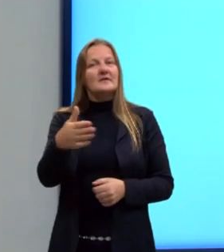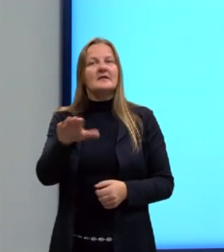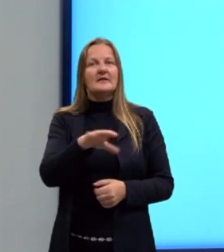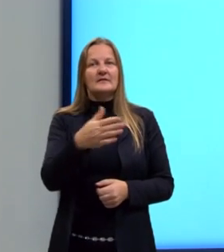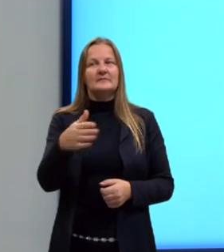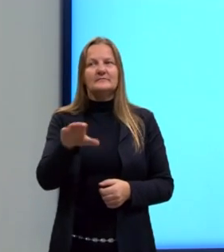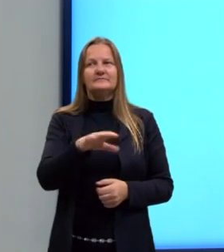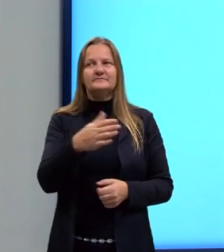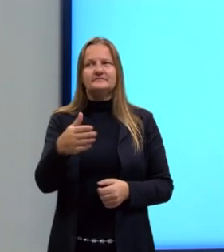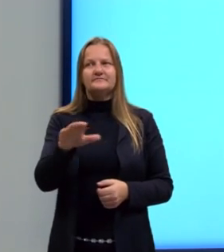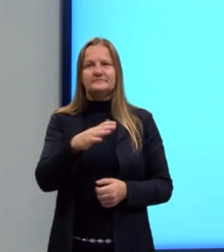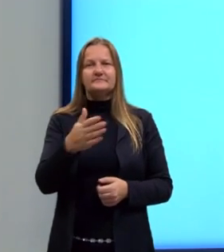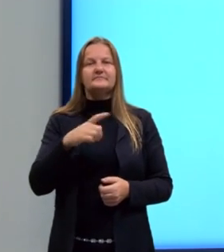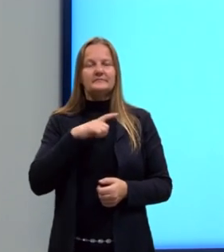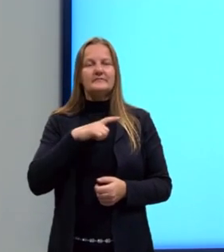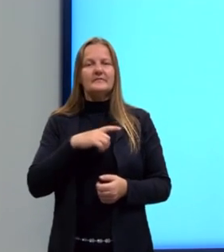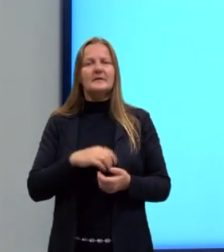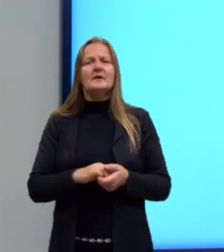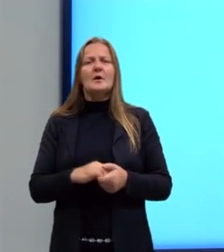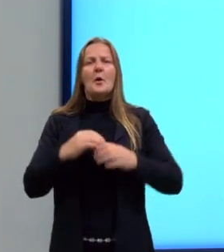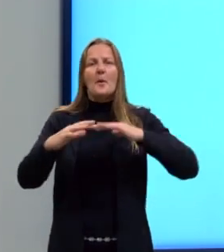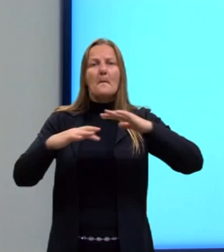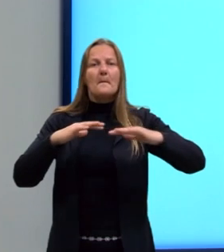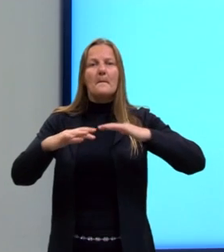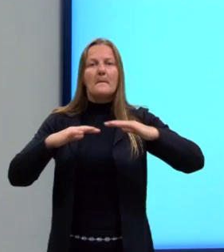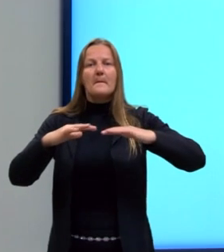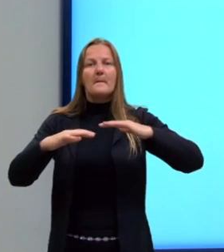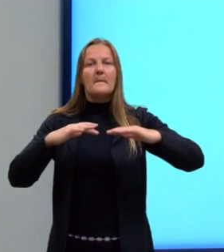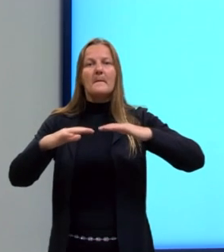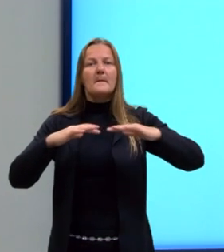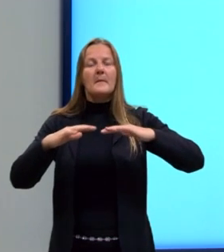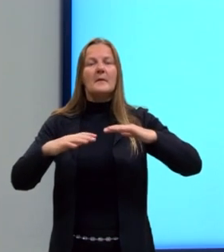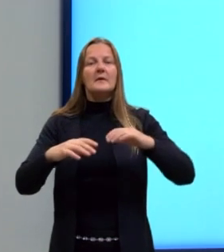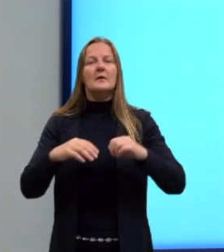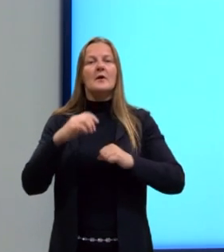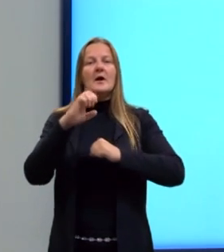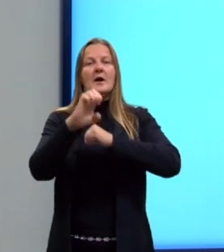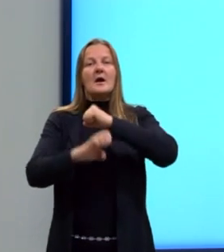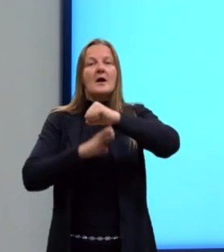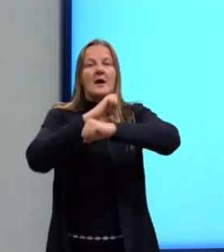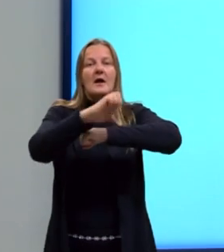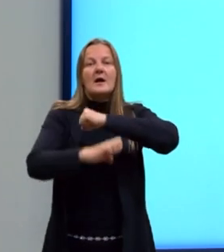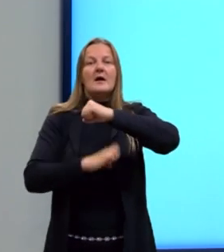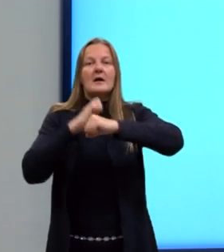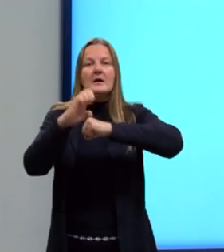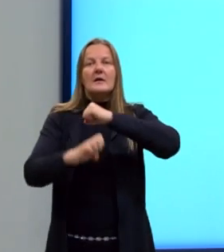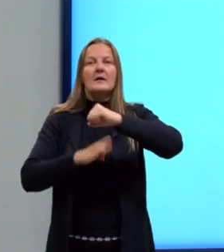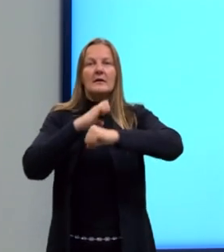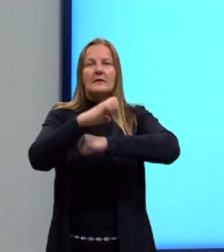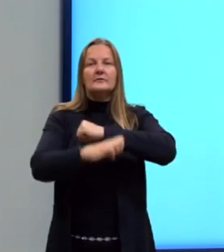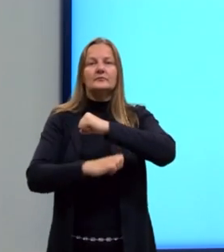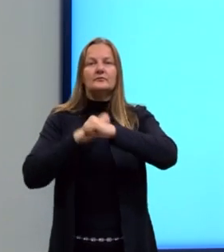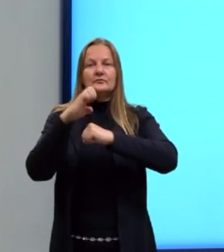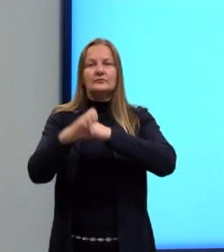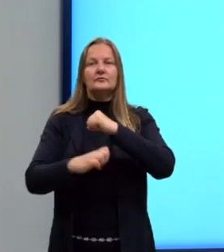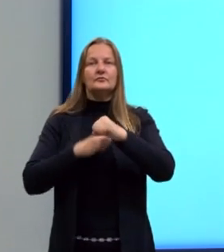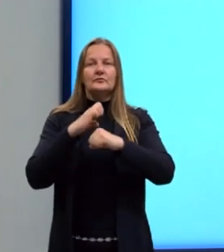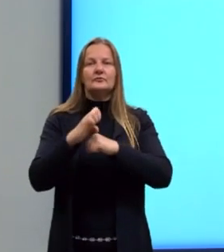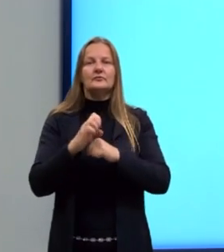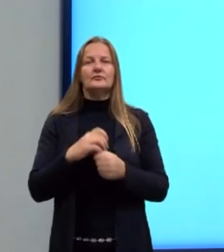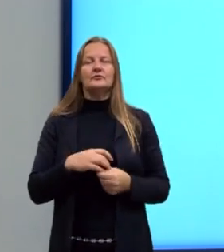vamos ver a letra de movimentação de elétrons entre a calça e os pelos do gato